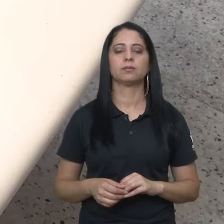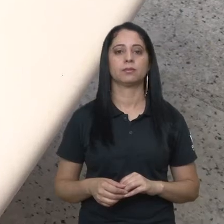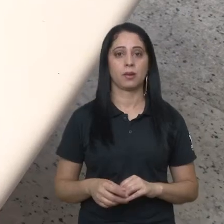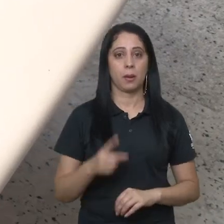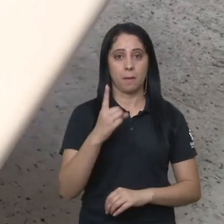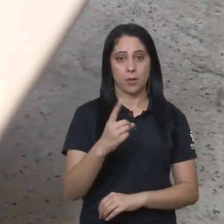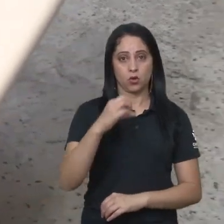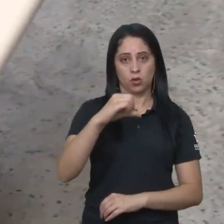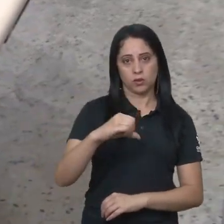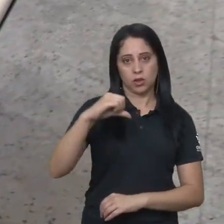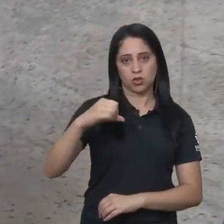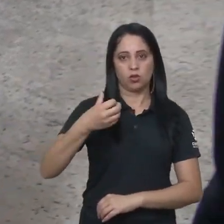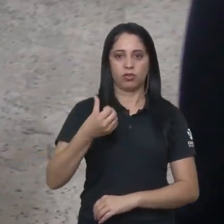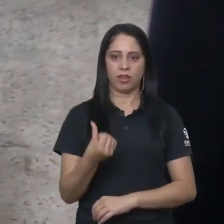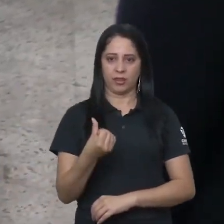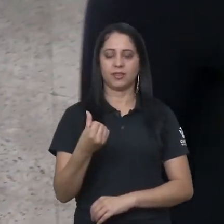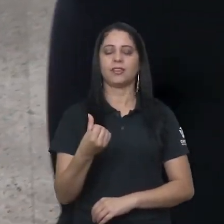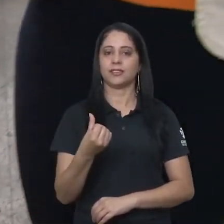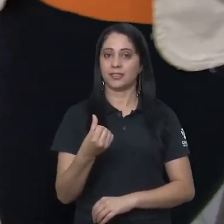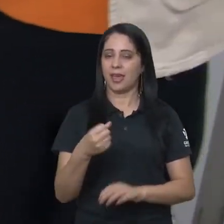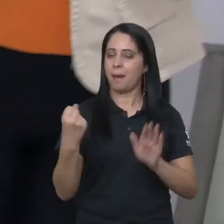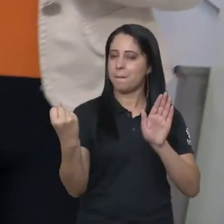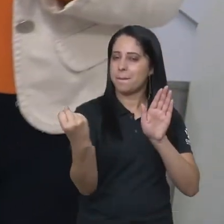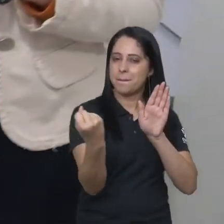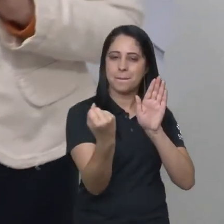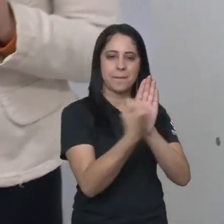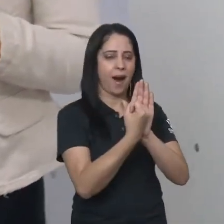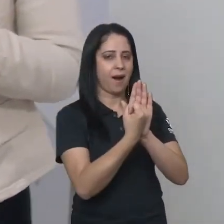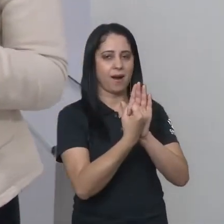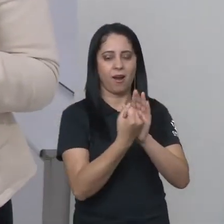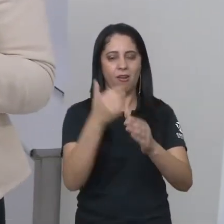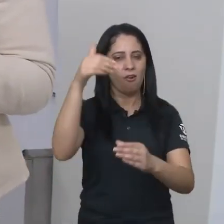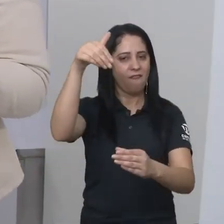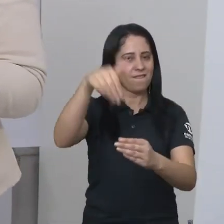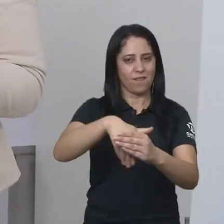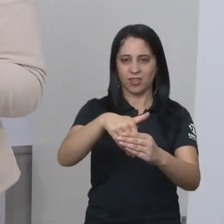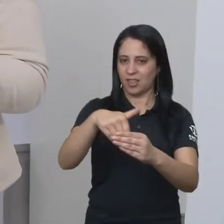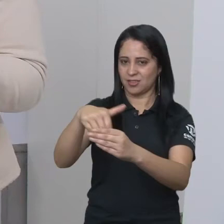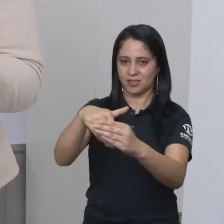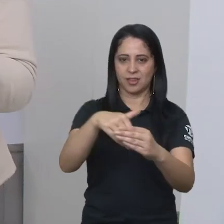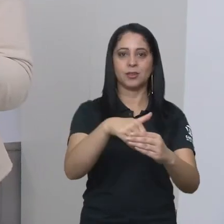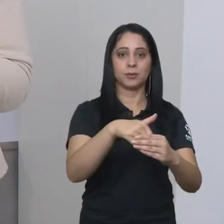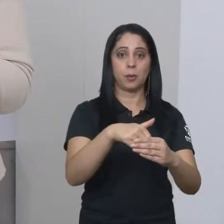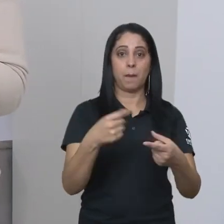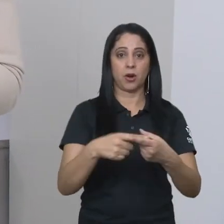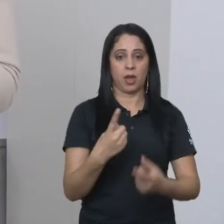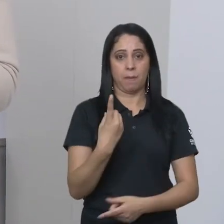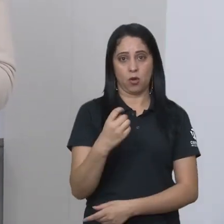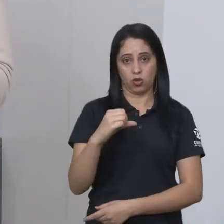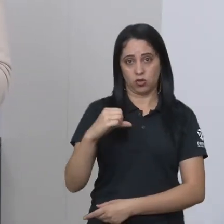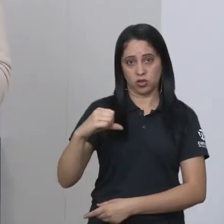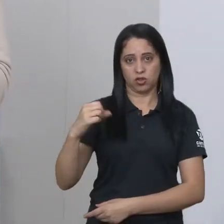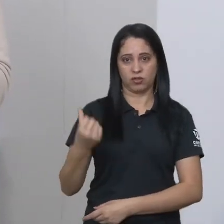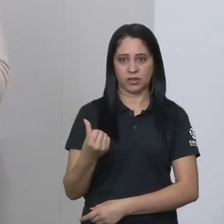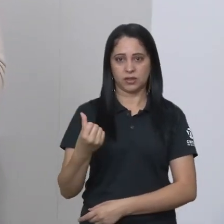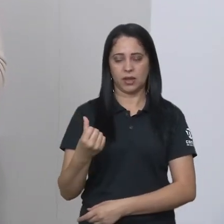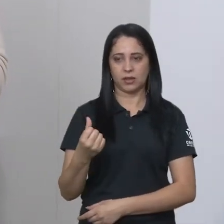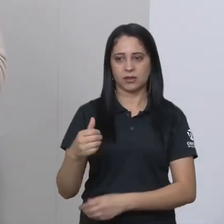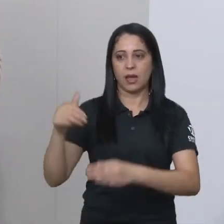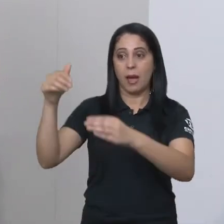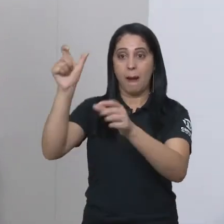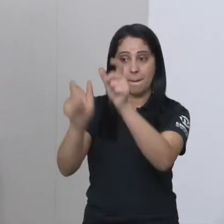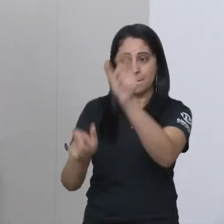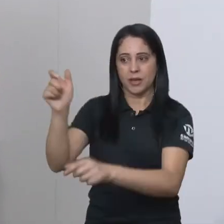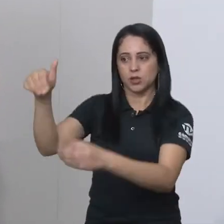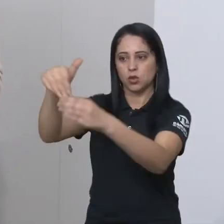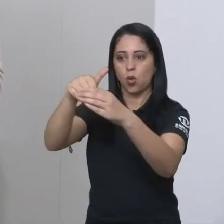Em 1996 foi um marco para a história das eleições brasileiras. Foi neste ano que eleitores de